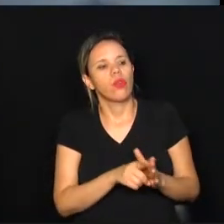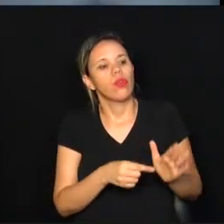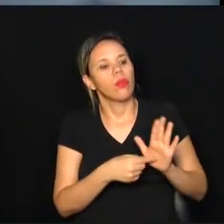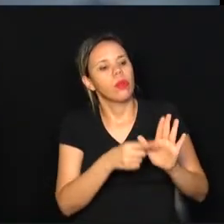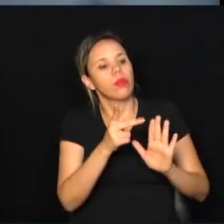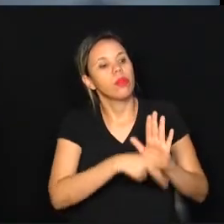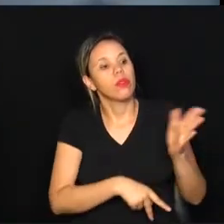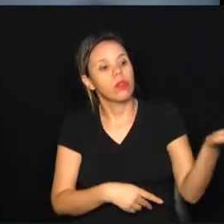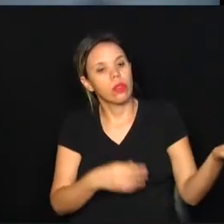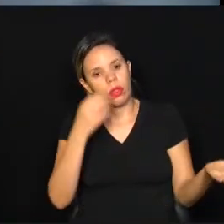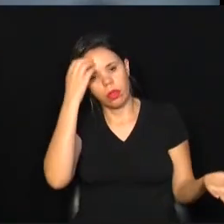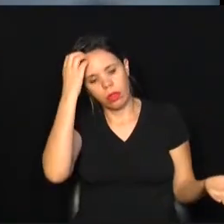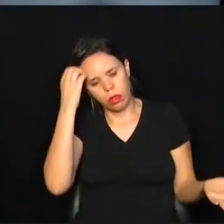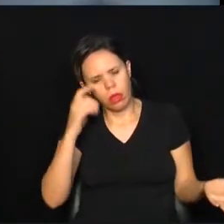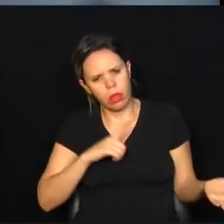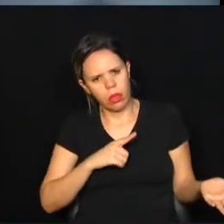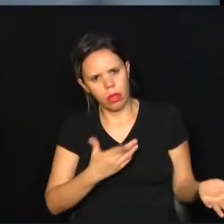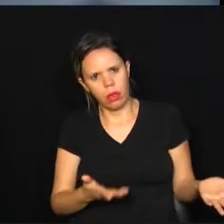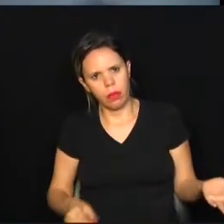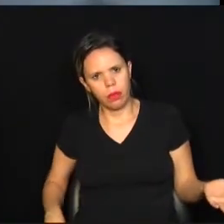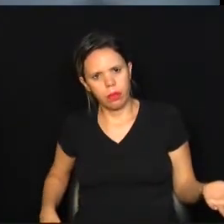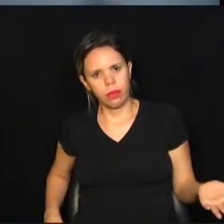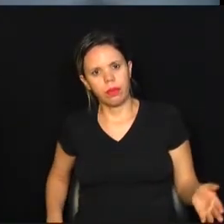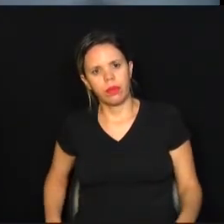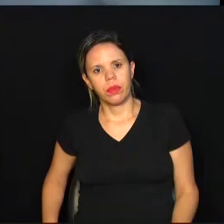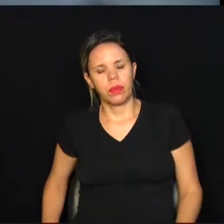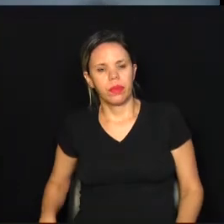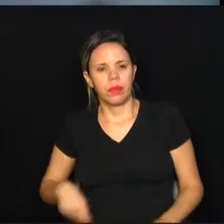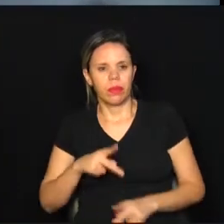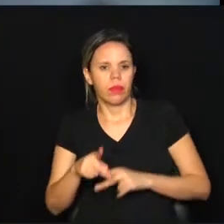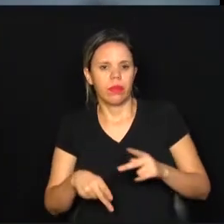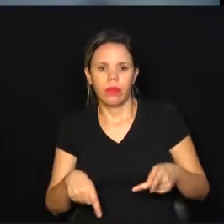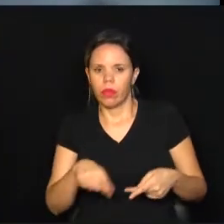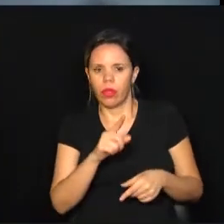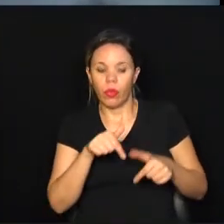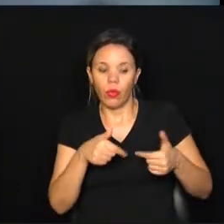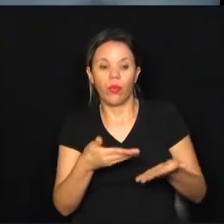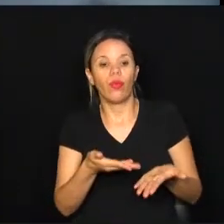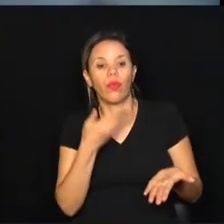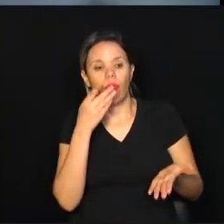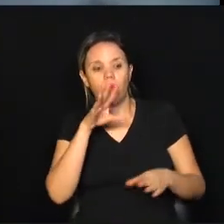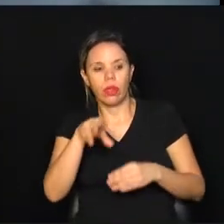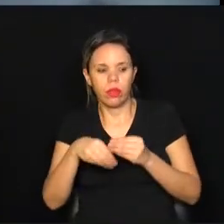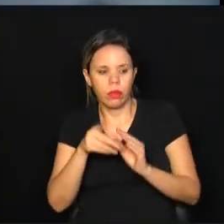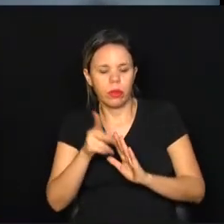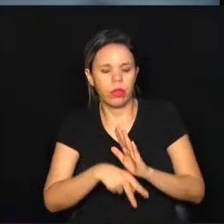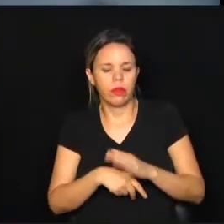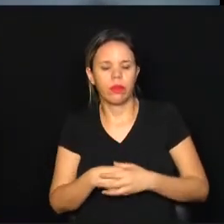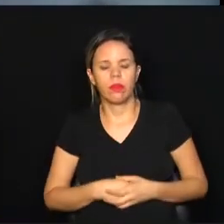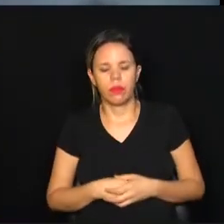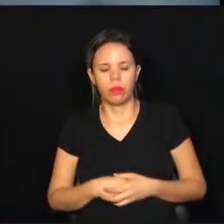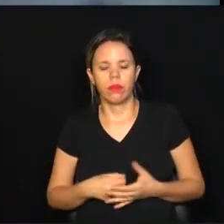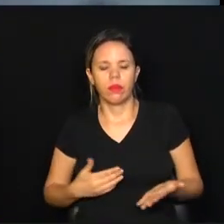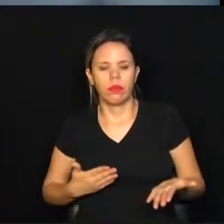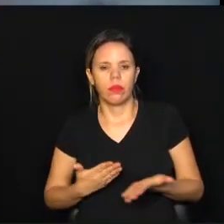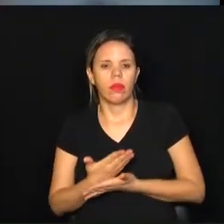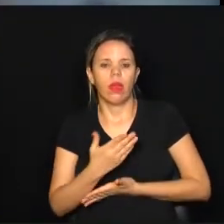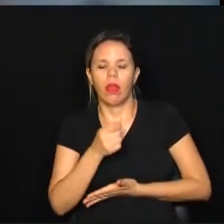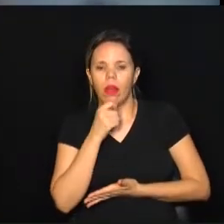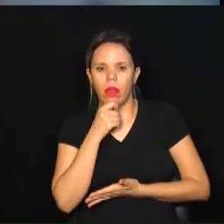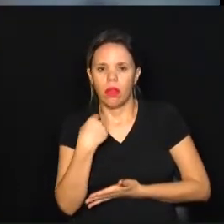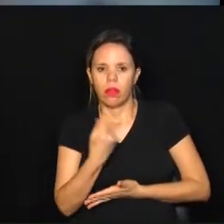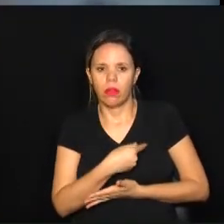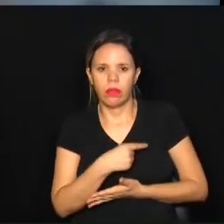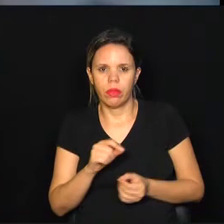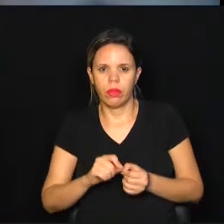um projeto. E nós temos instrumentos para isso, mas eles não foram ativados no plano, né? No plano aprovado, não no que a